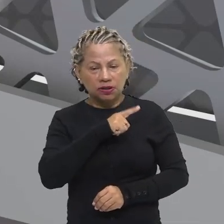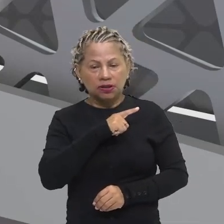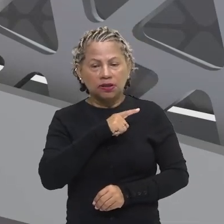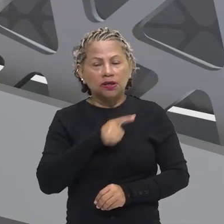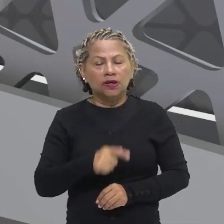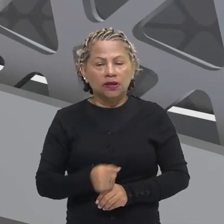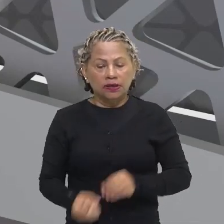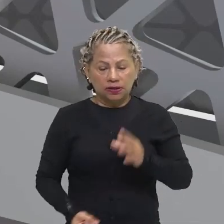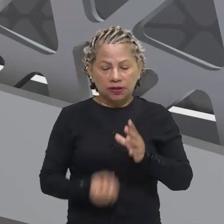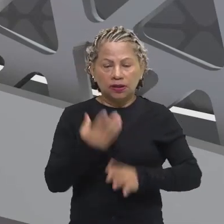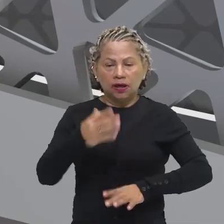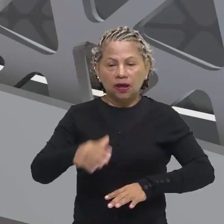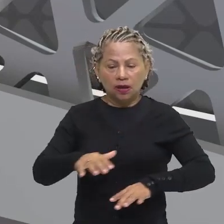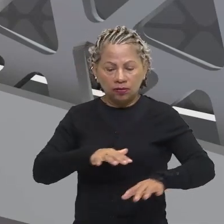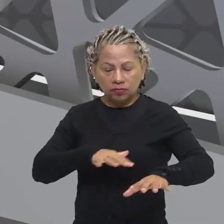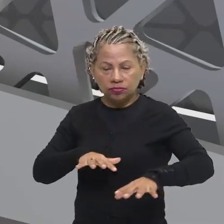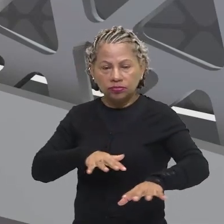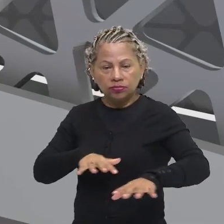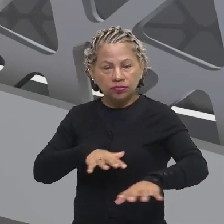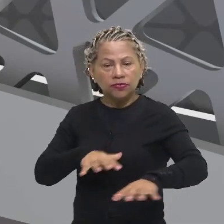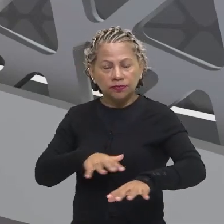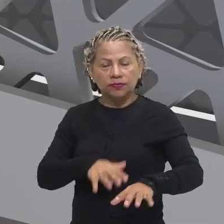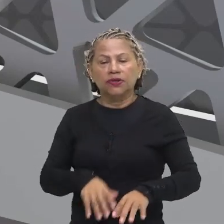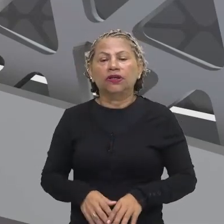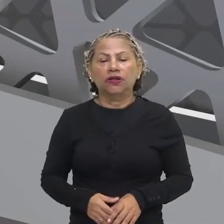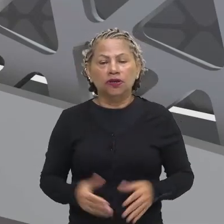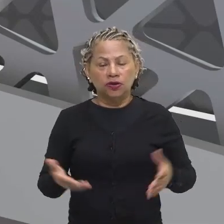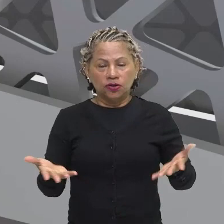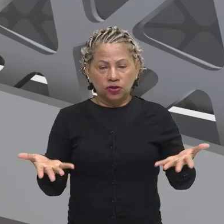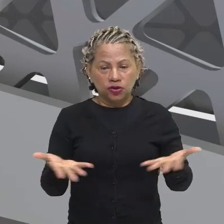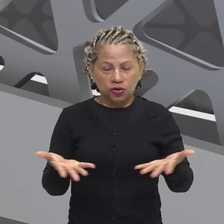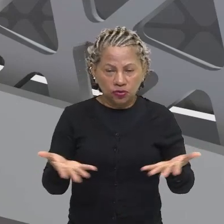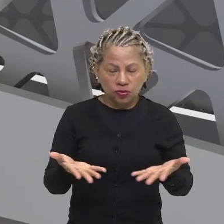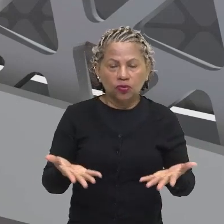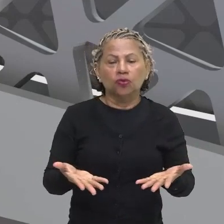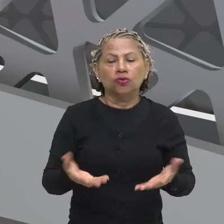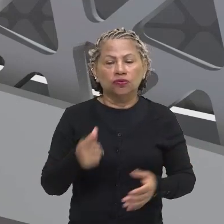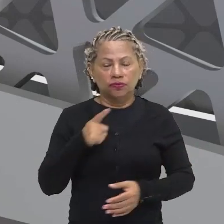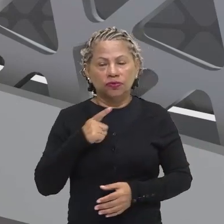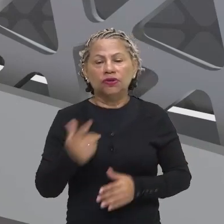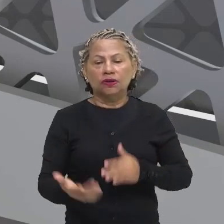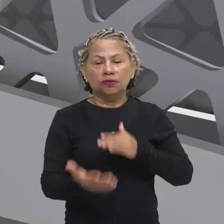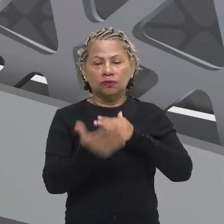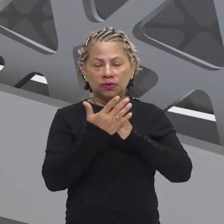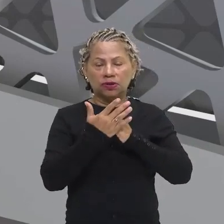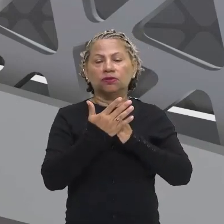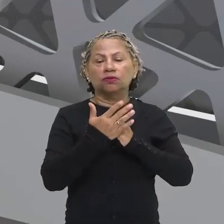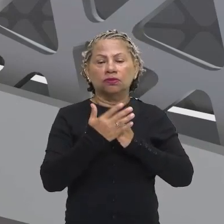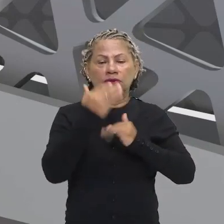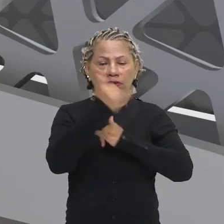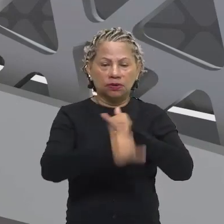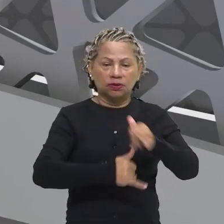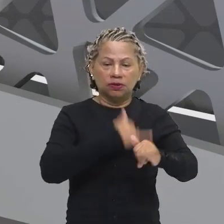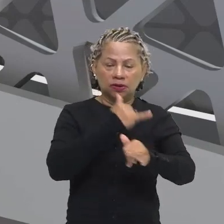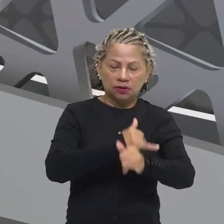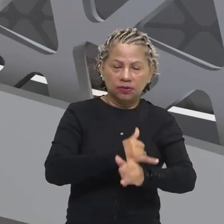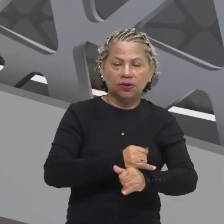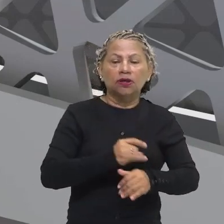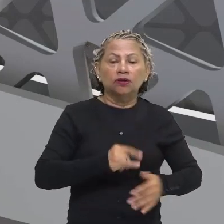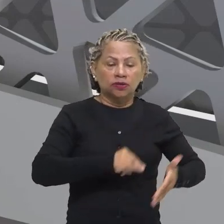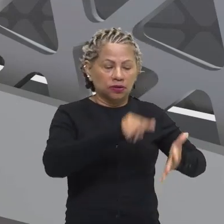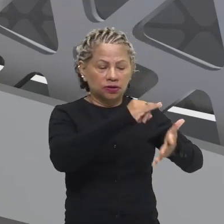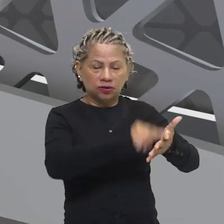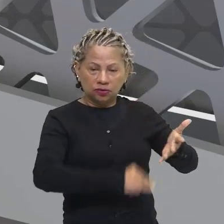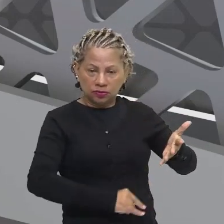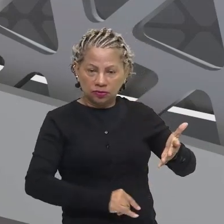movimento, só que hoje com a ajuda da internet e com os sites de petições, tá bom, gente?